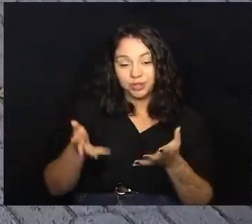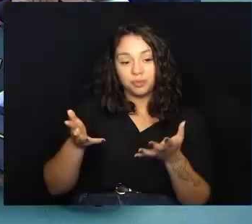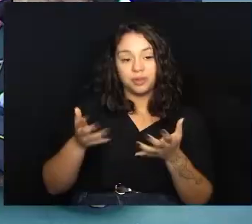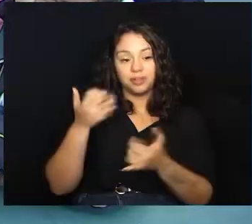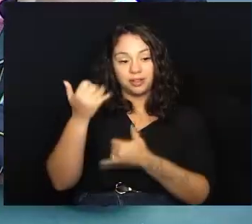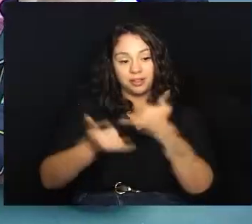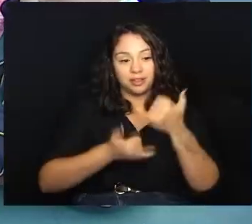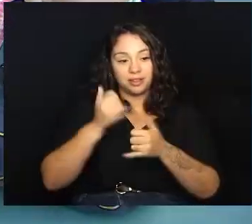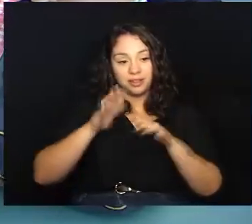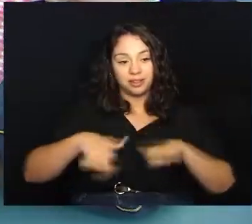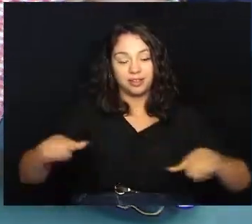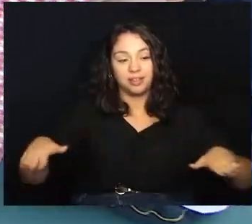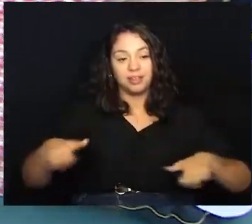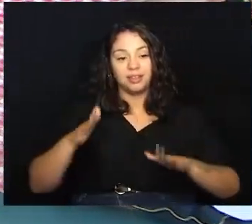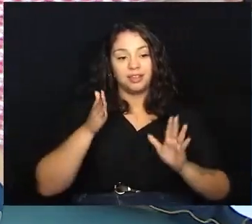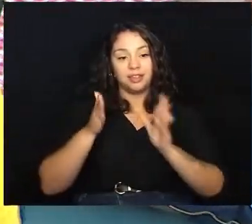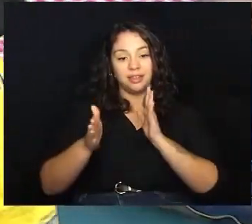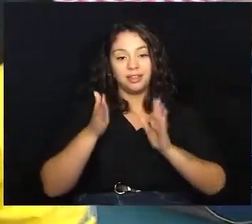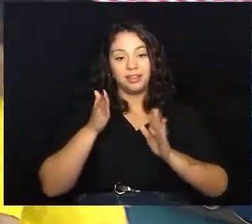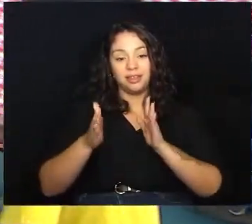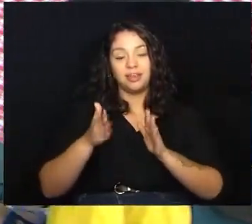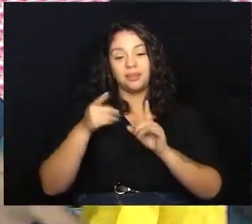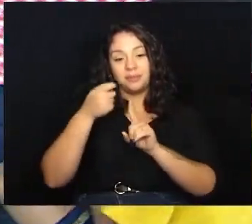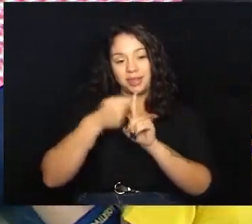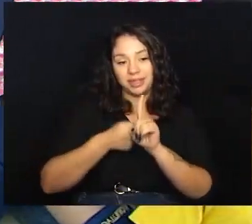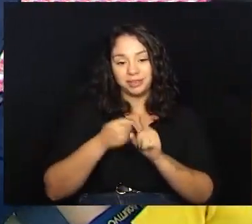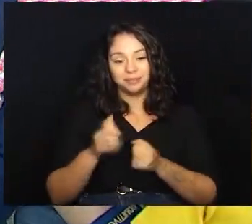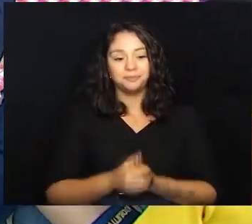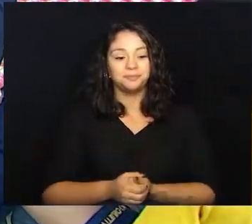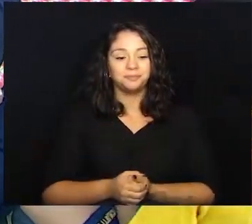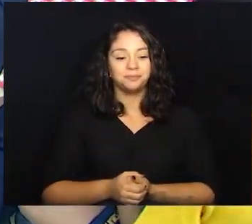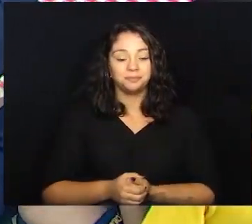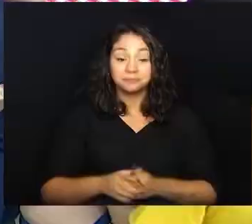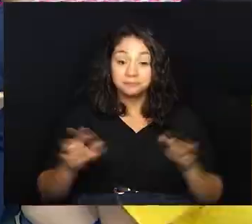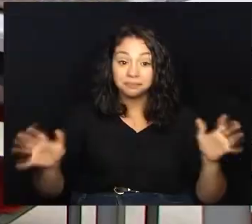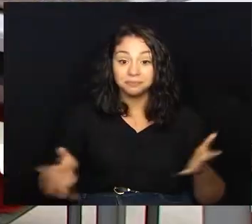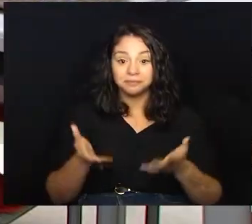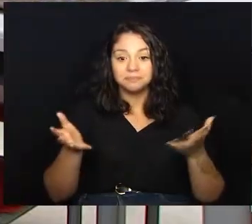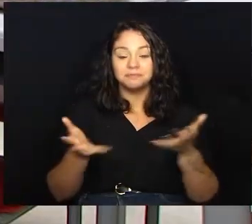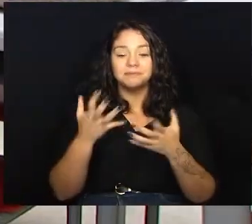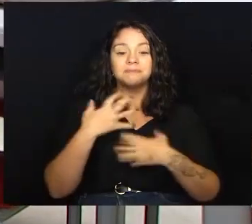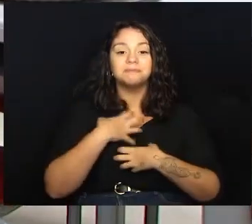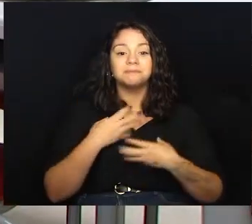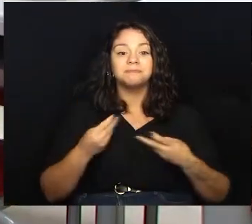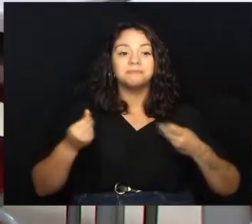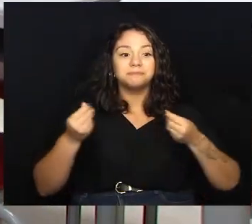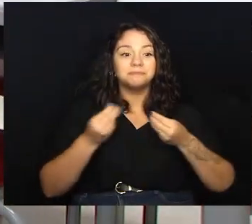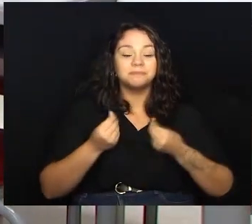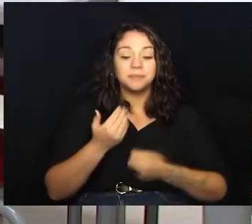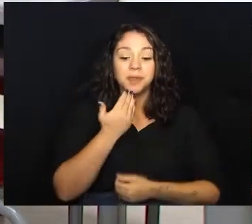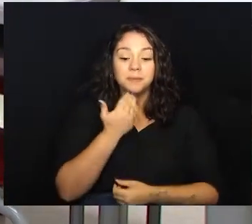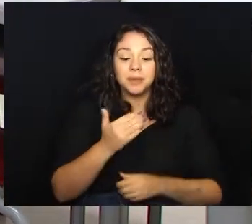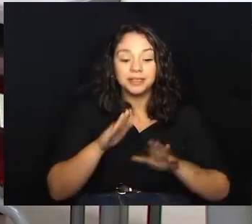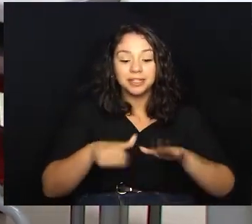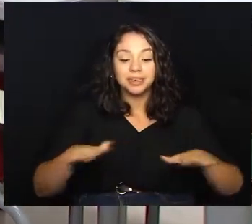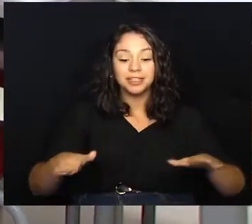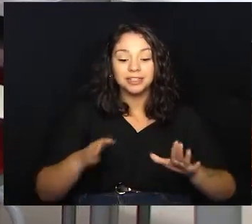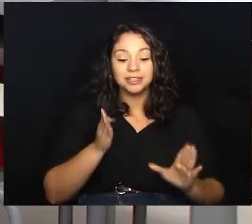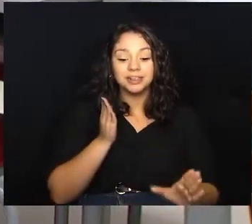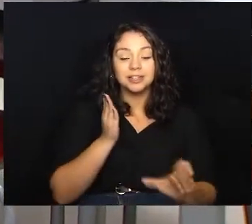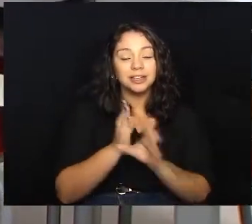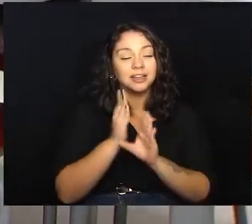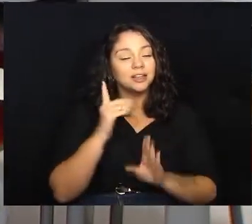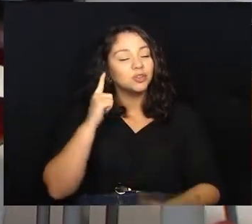para estimular a criatividade das crianças durante esse mês. Estimule os sentidos. Peça